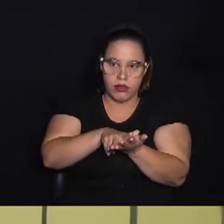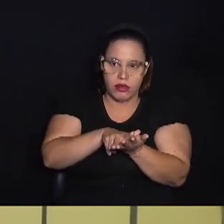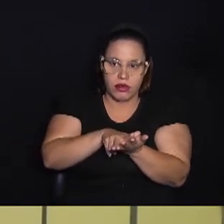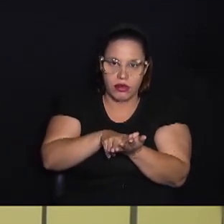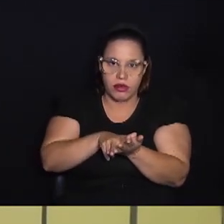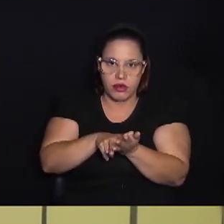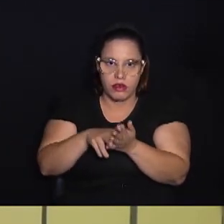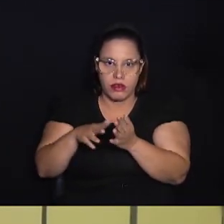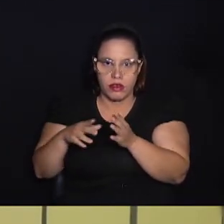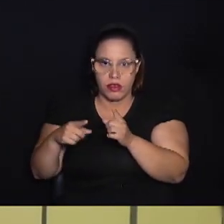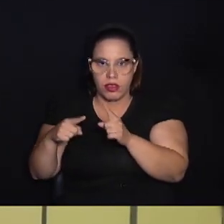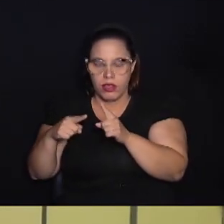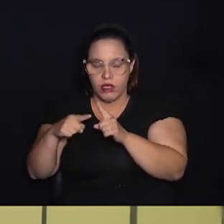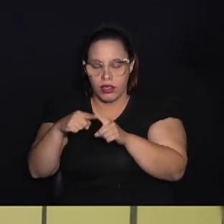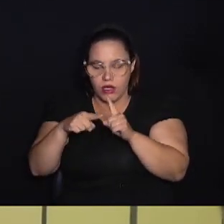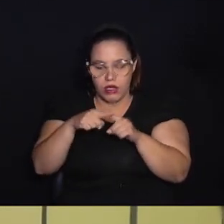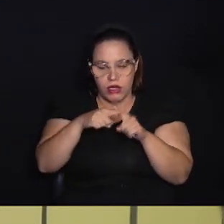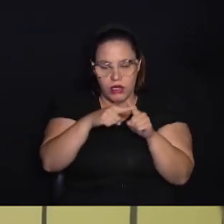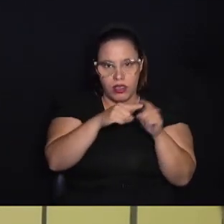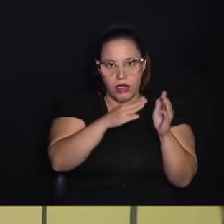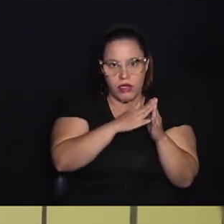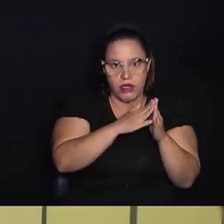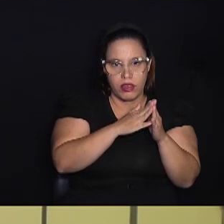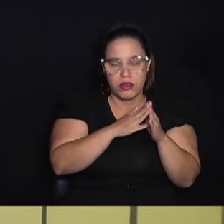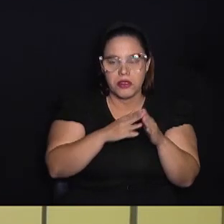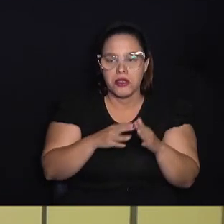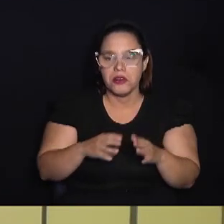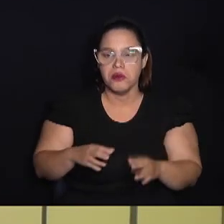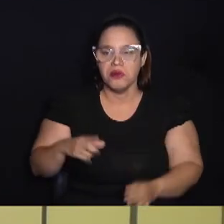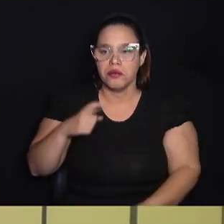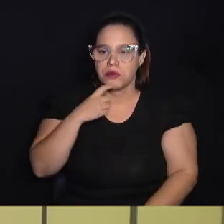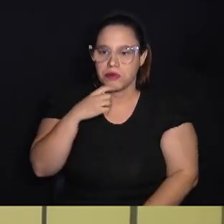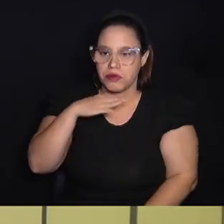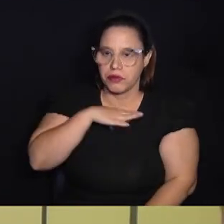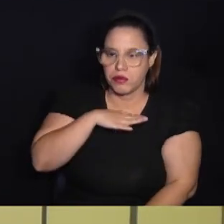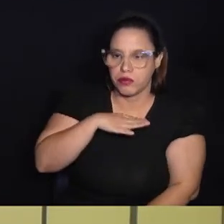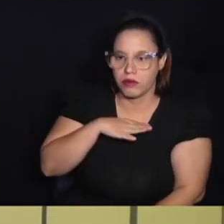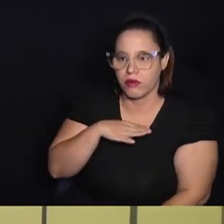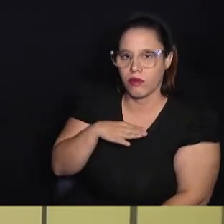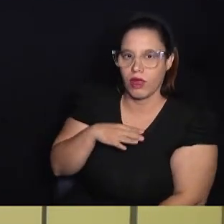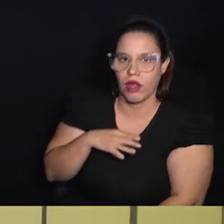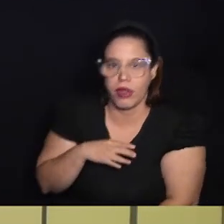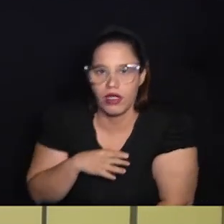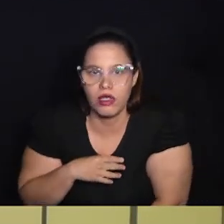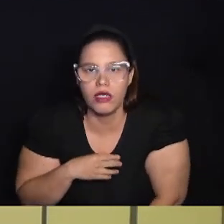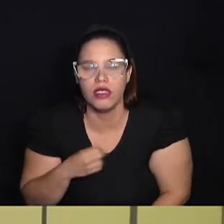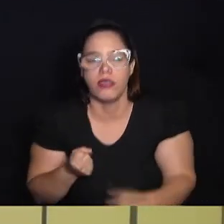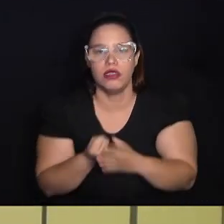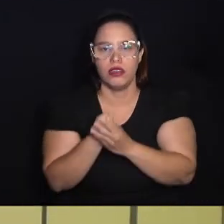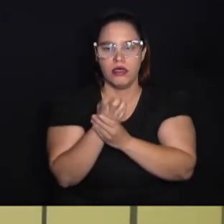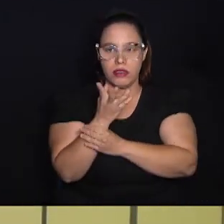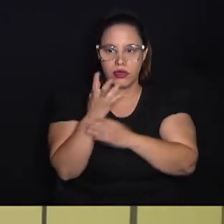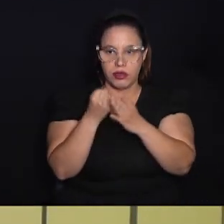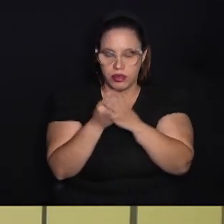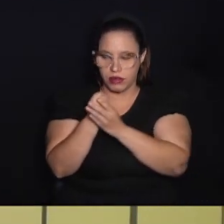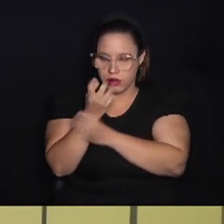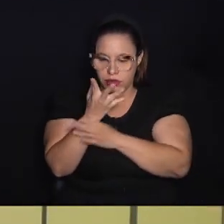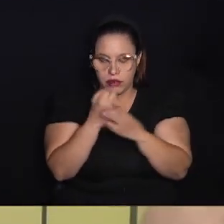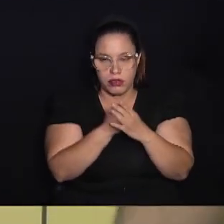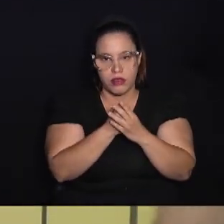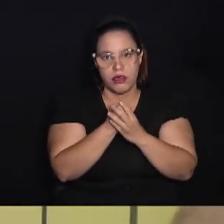cemitério Campinas também né a gente trouxe no nosso canal que Campinas quando começou a ter a fundação uma das primeira coisa que